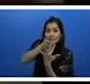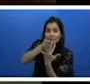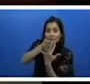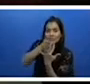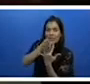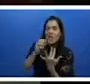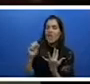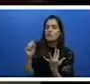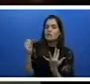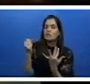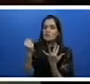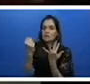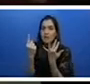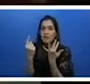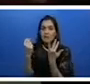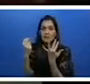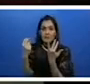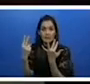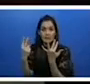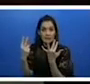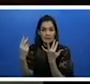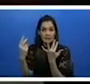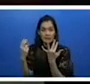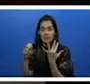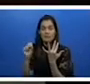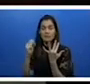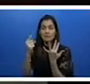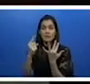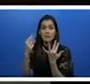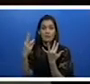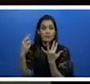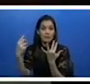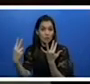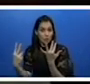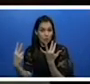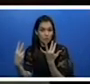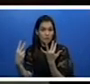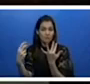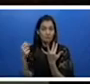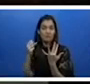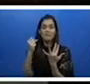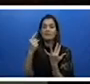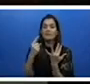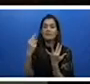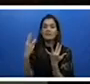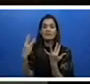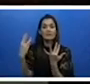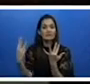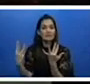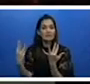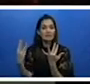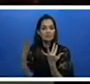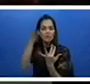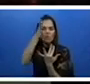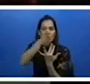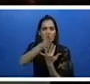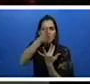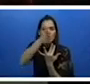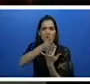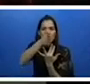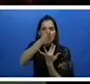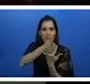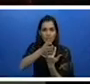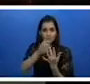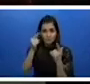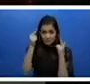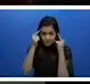132 e o 133, tá vendo? Na metadinha aqui, ó. Não cheguei no 133, então está no